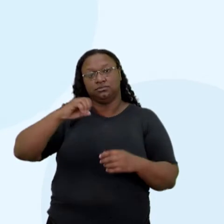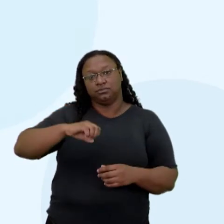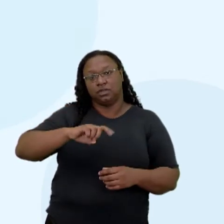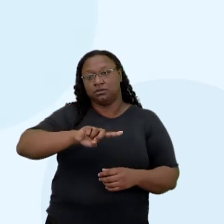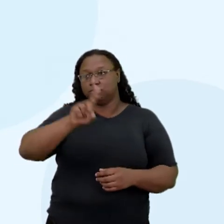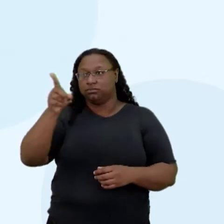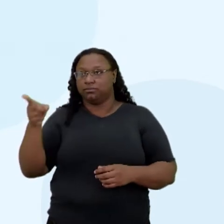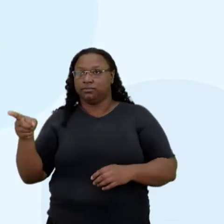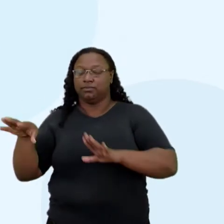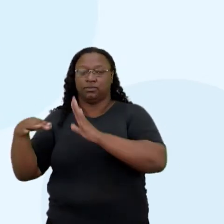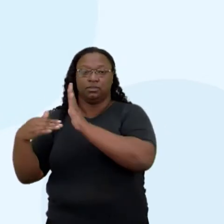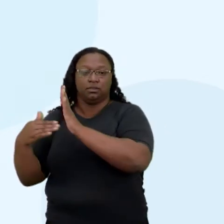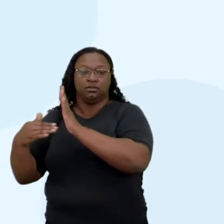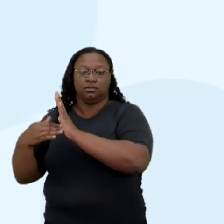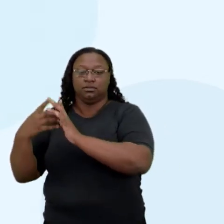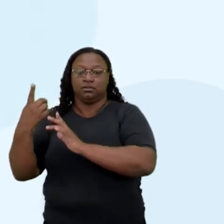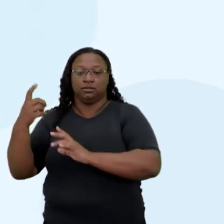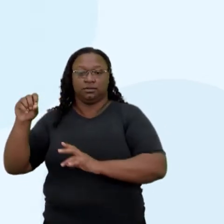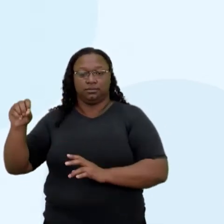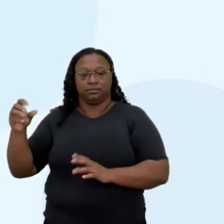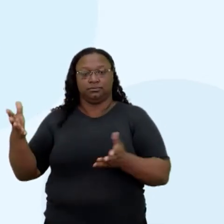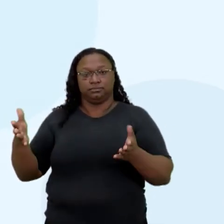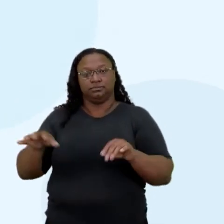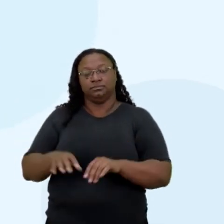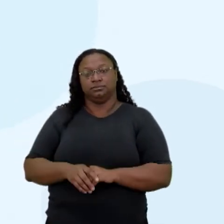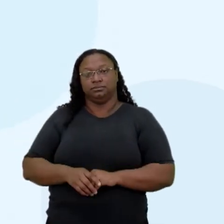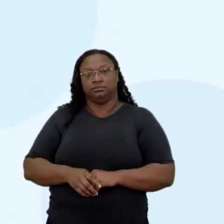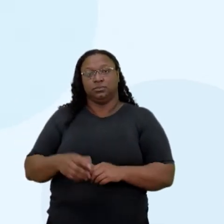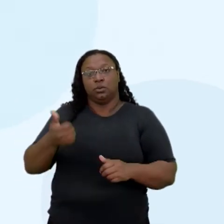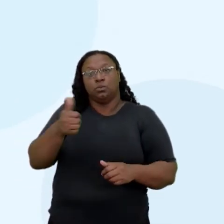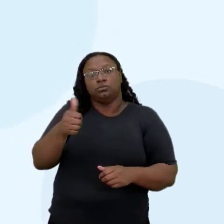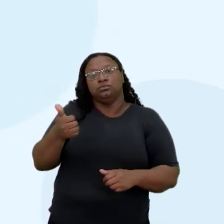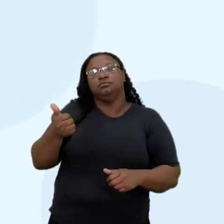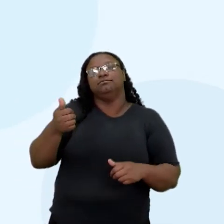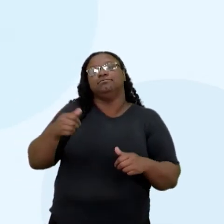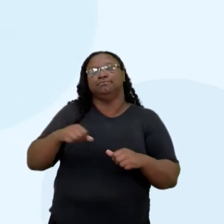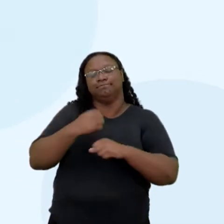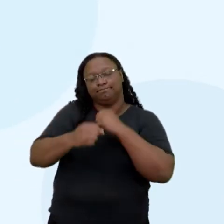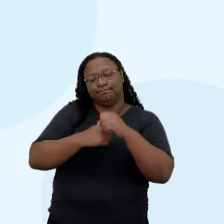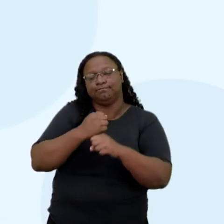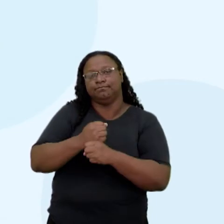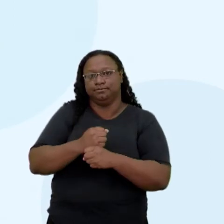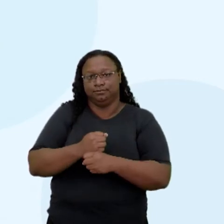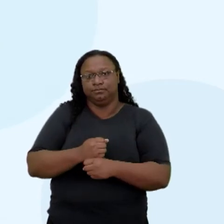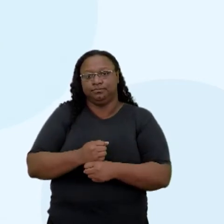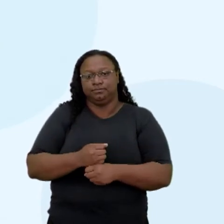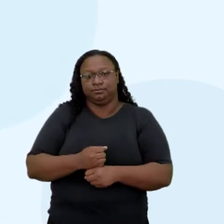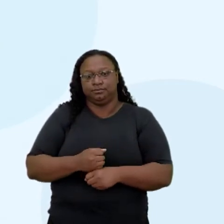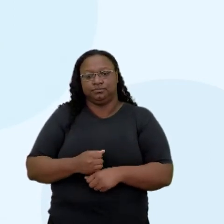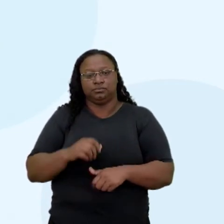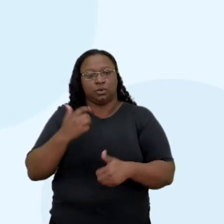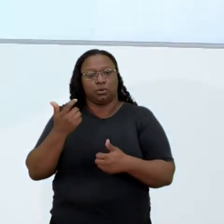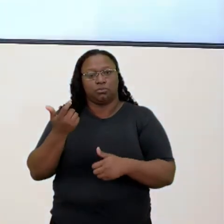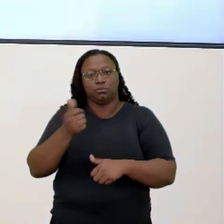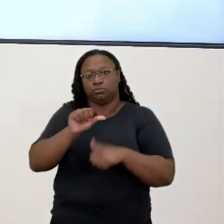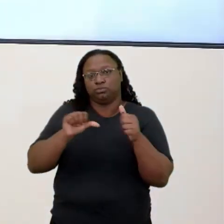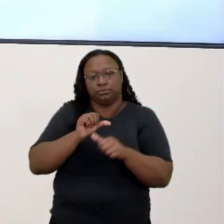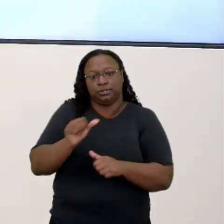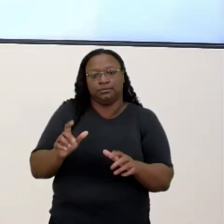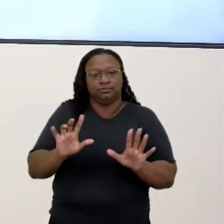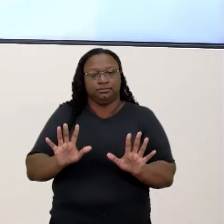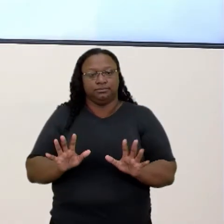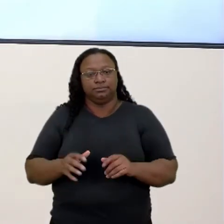ano 10, ou seja, temos um período aí, portanto, de 11 anos. Não se iluda, não vai agir por instinto e tacar um 10